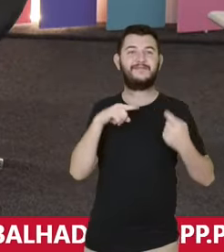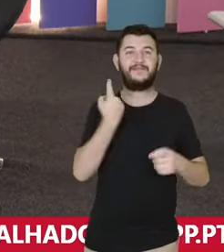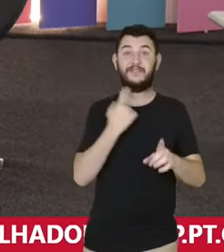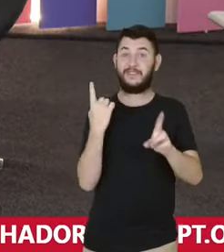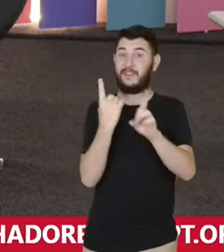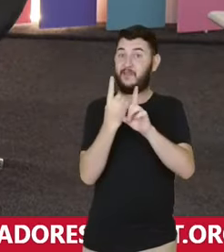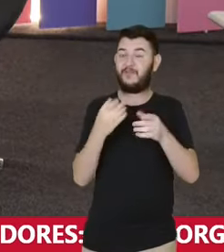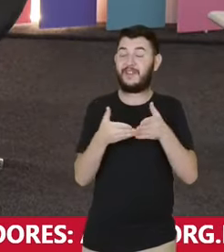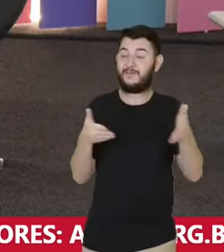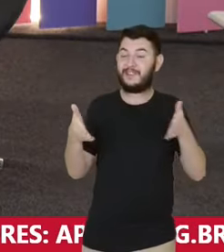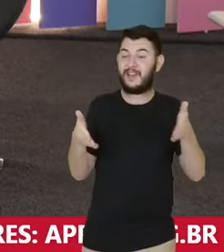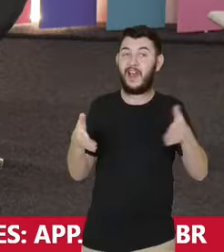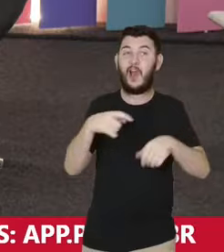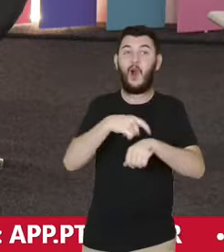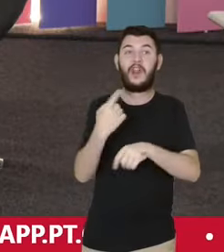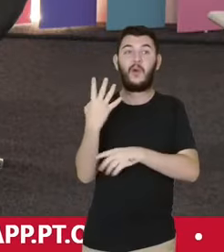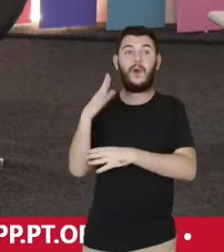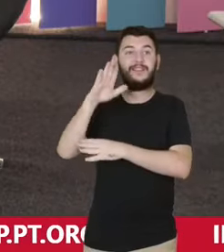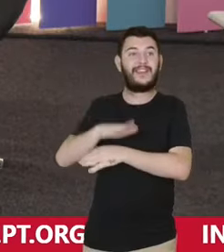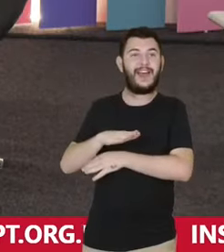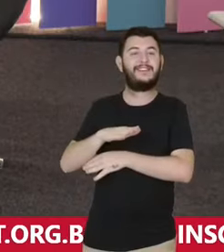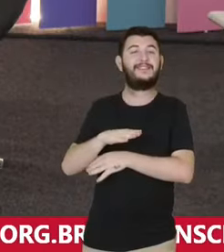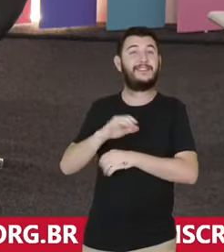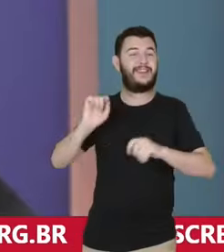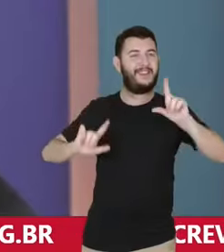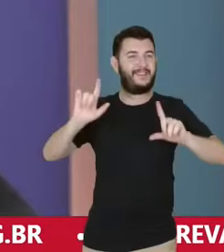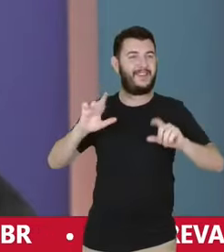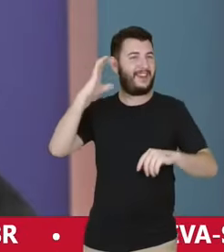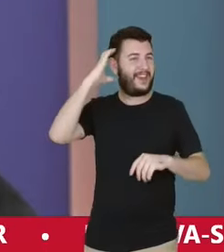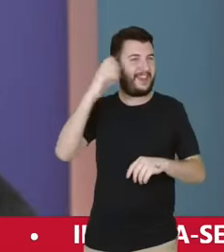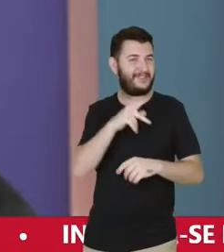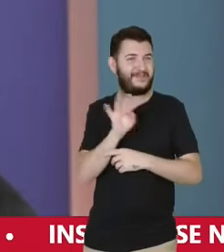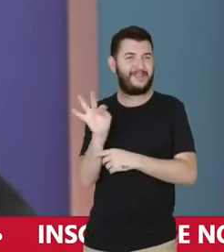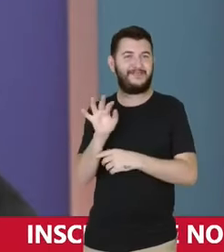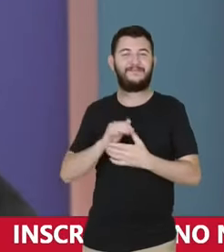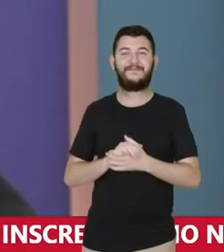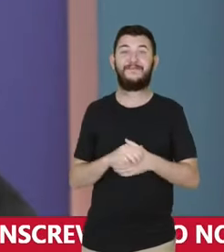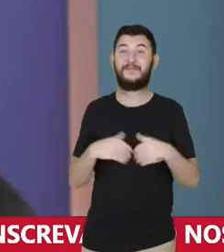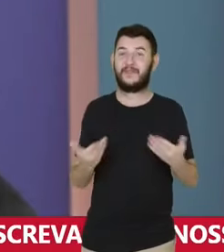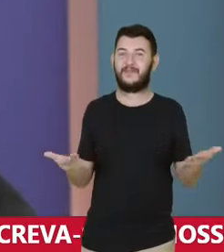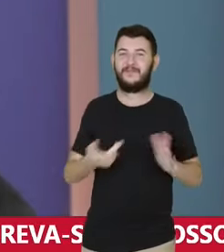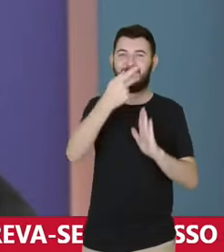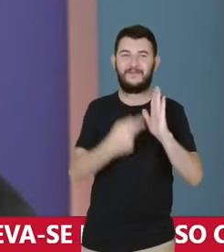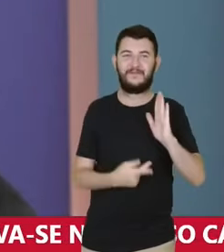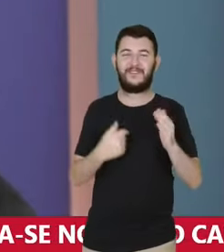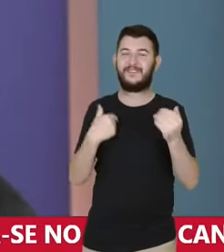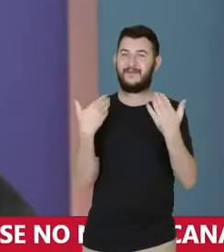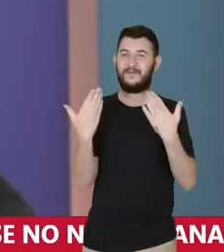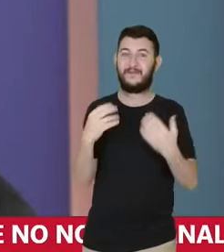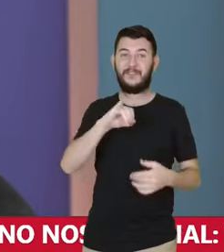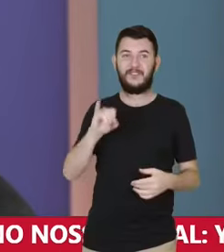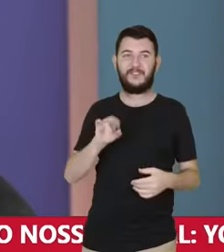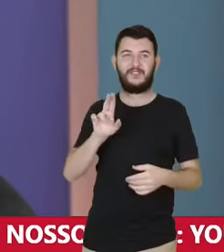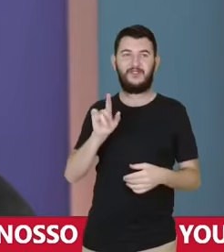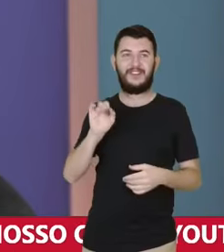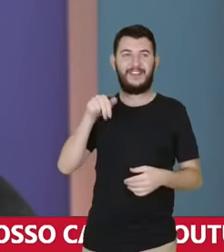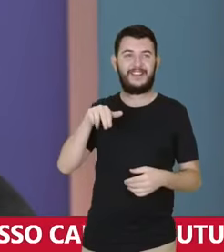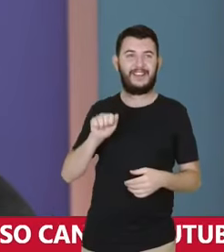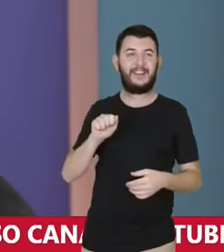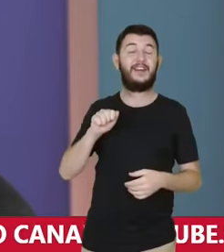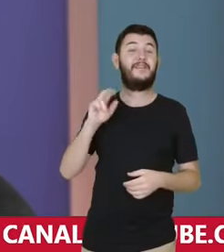4 da tarde aqui na TV PT e na Rádio PT. No programa de hoje eu converso com a Juliana Cardoso, que é vereadora do PT de